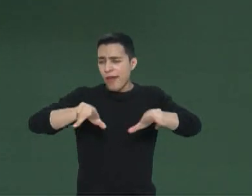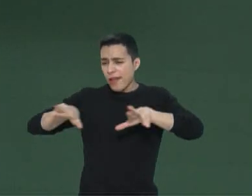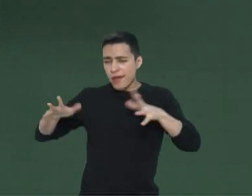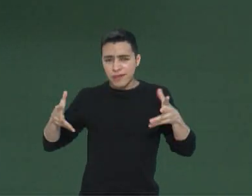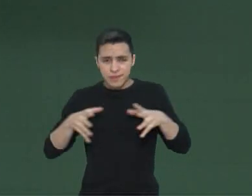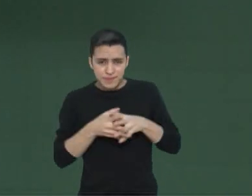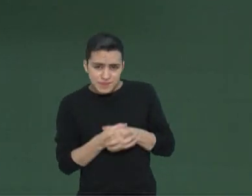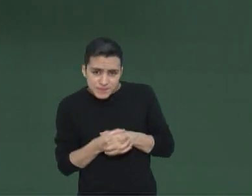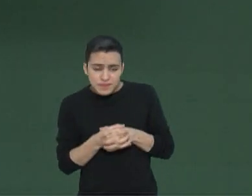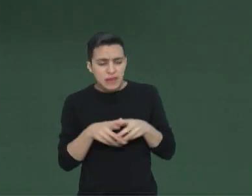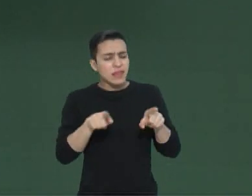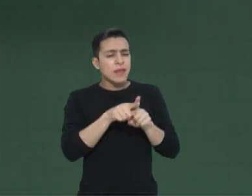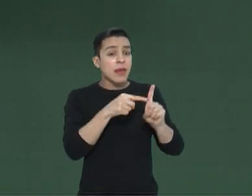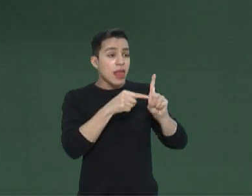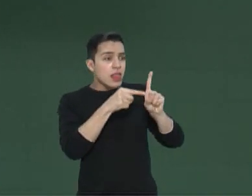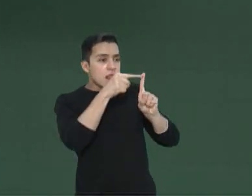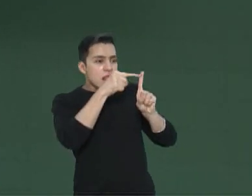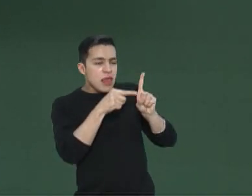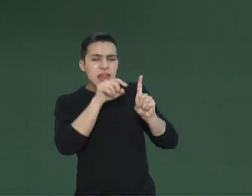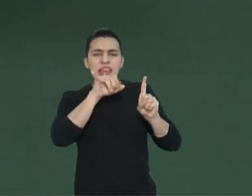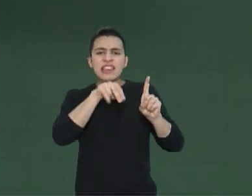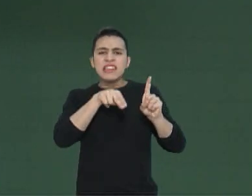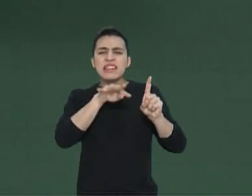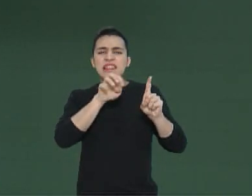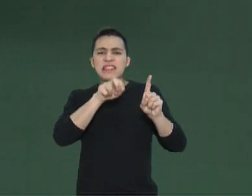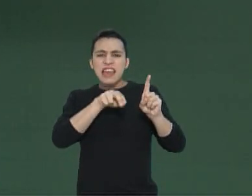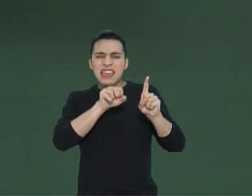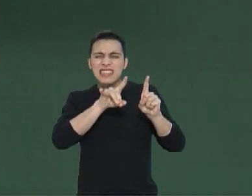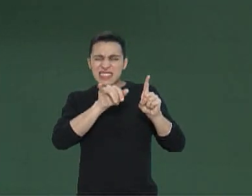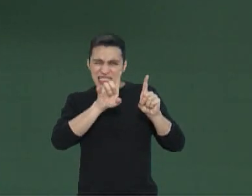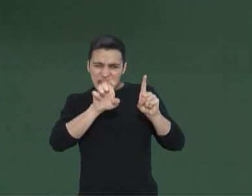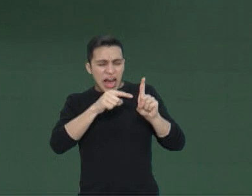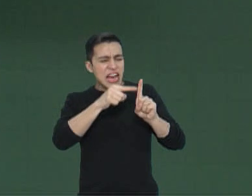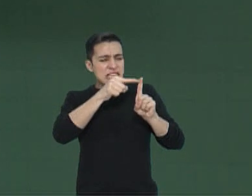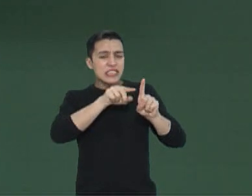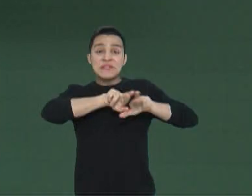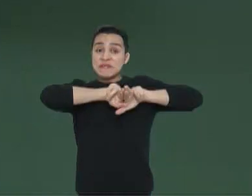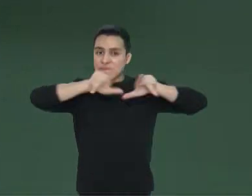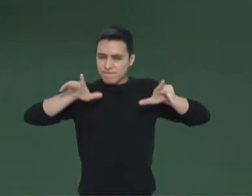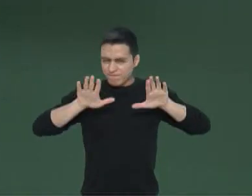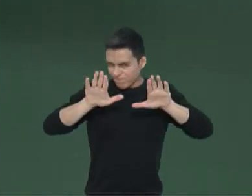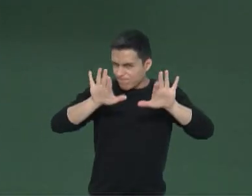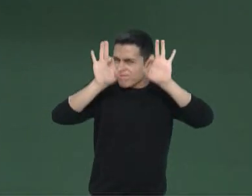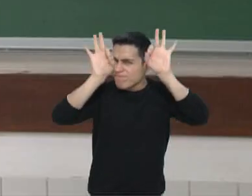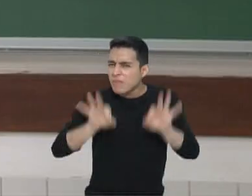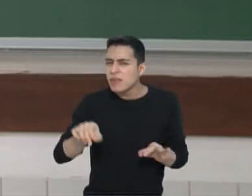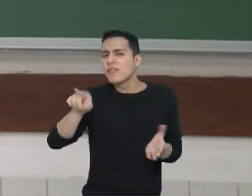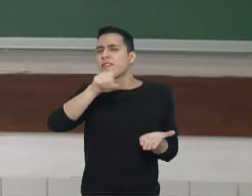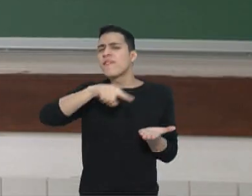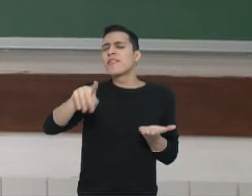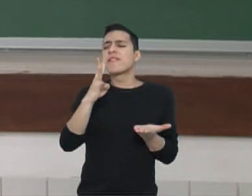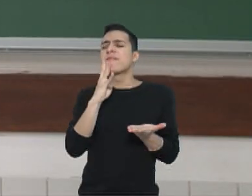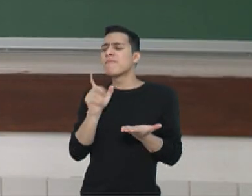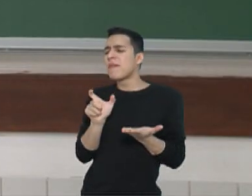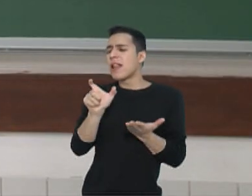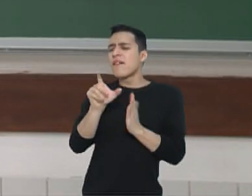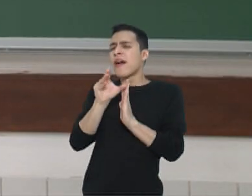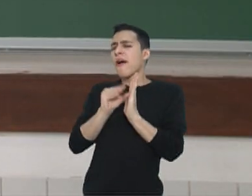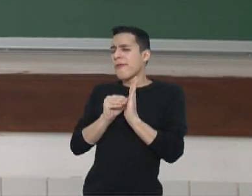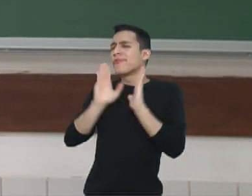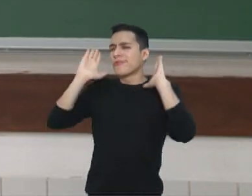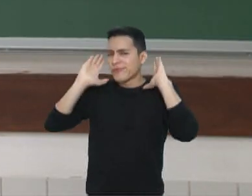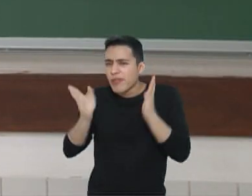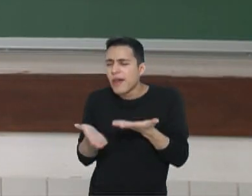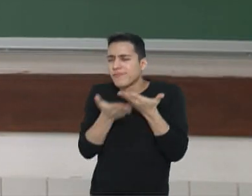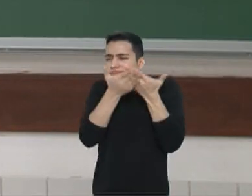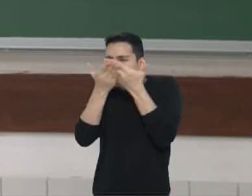E uma intensidade diferente. Opa! Intensidade, eu tenho certeza que vocês já viram esse conteúdo em algum